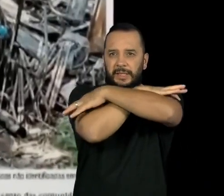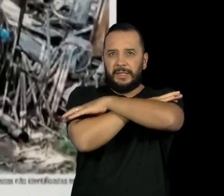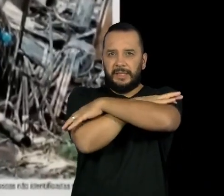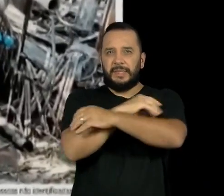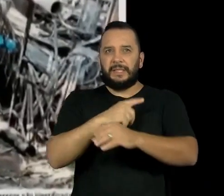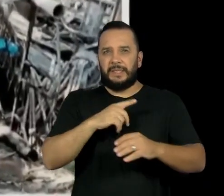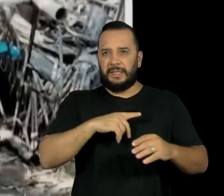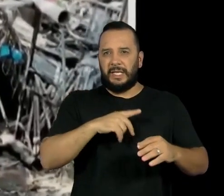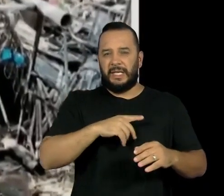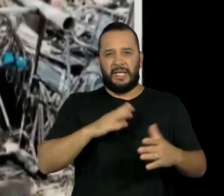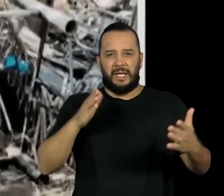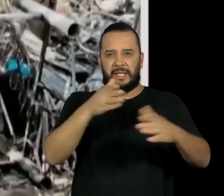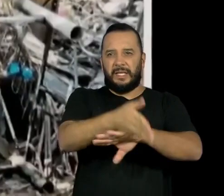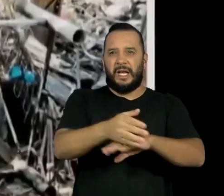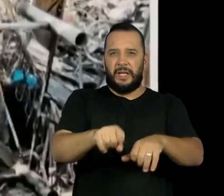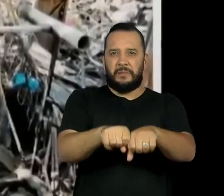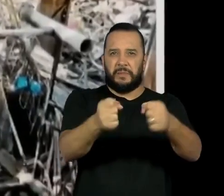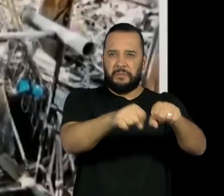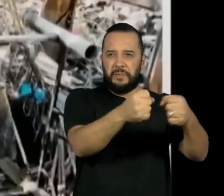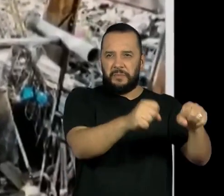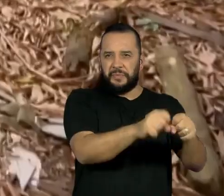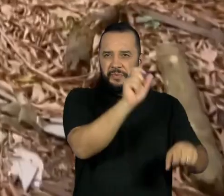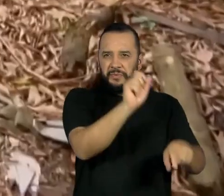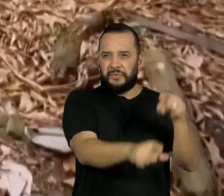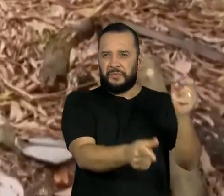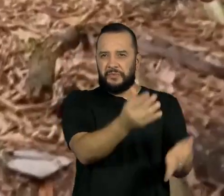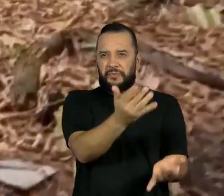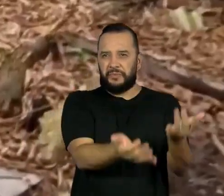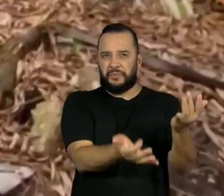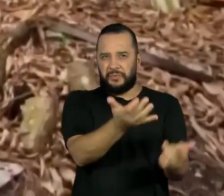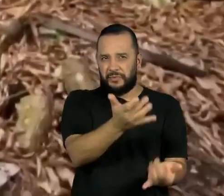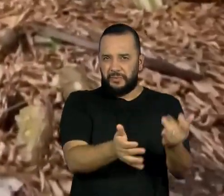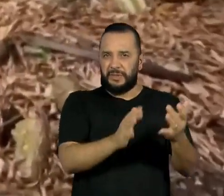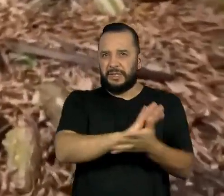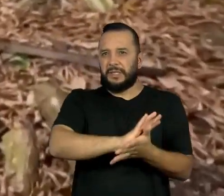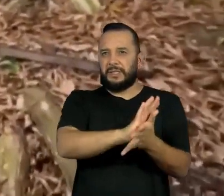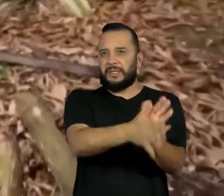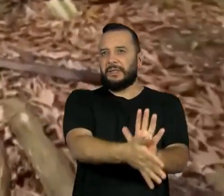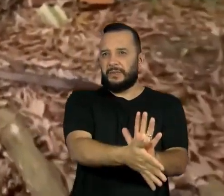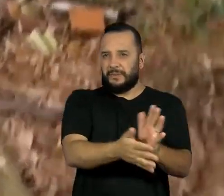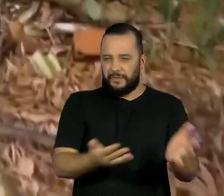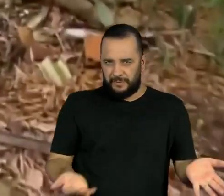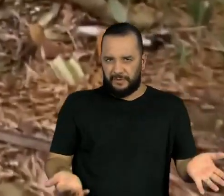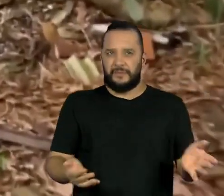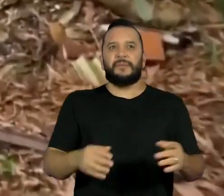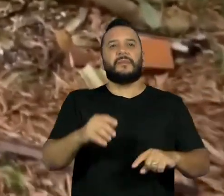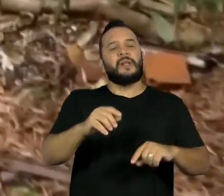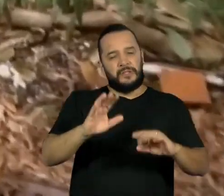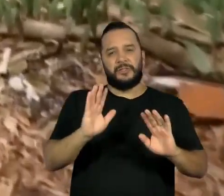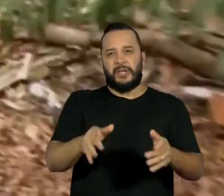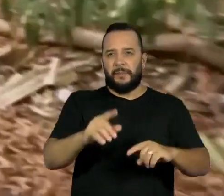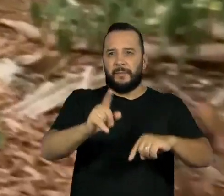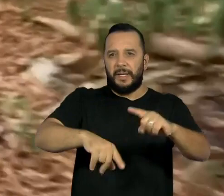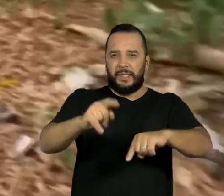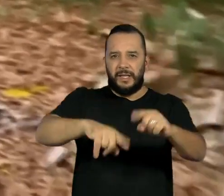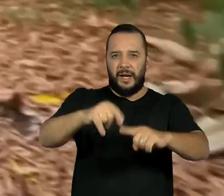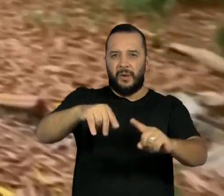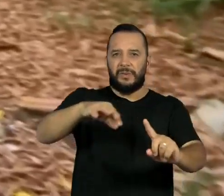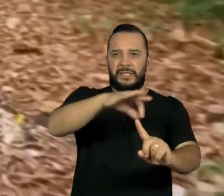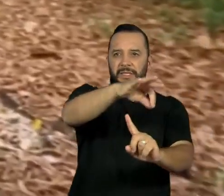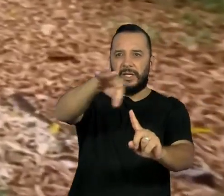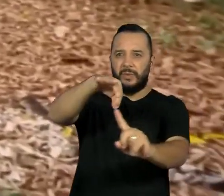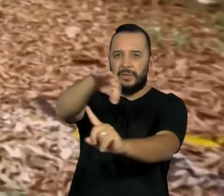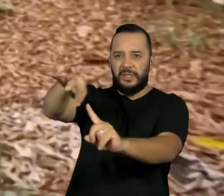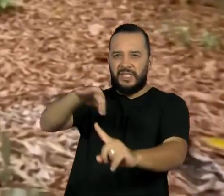regularmente invadidas, essas casas estão sendo destruídas, os objetos sagrados têm sido quebrados